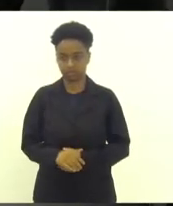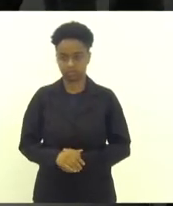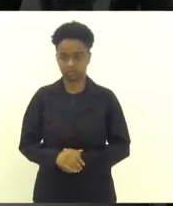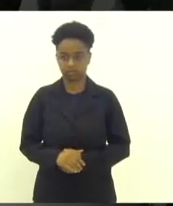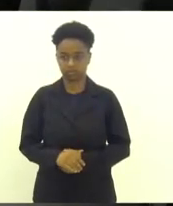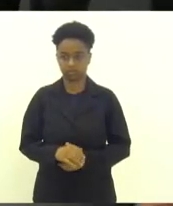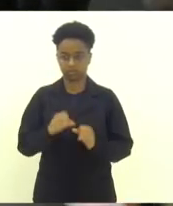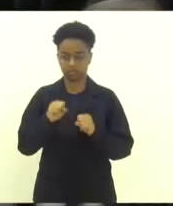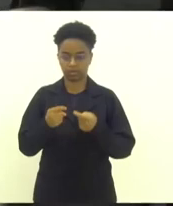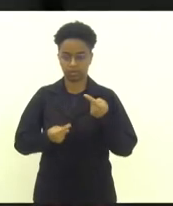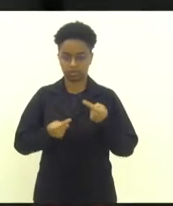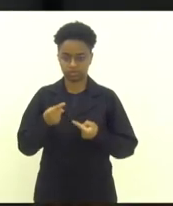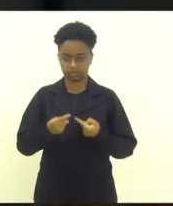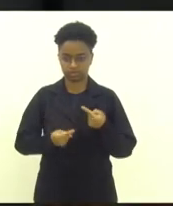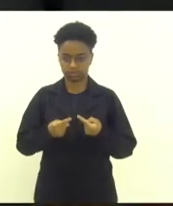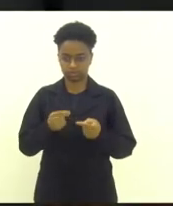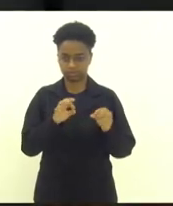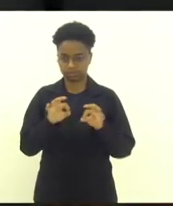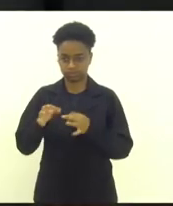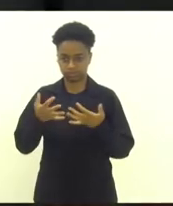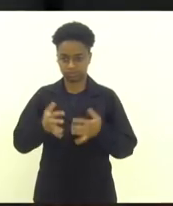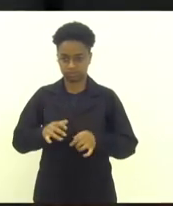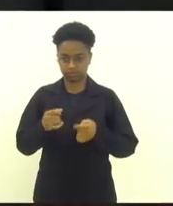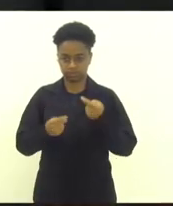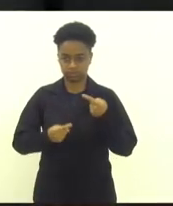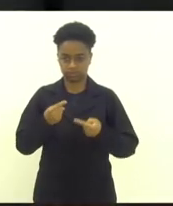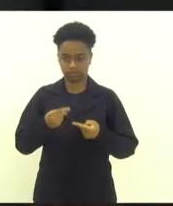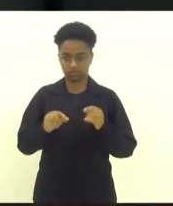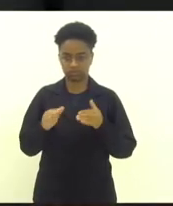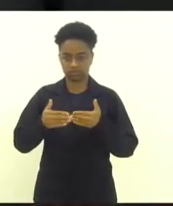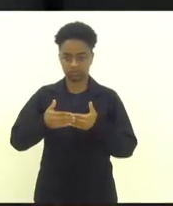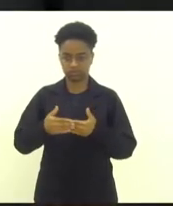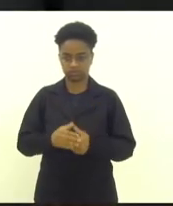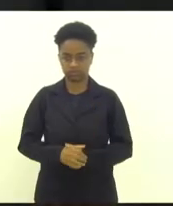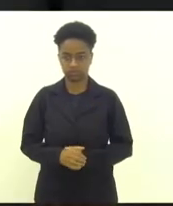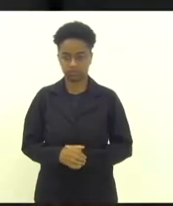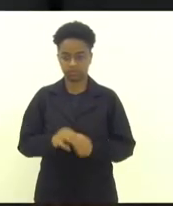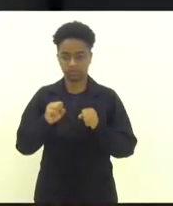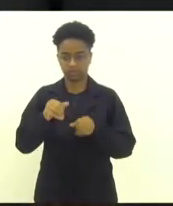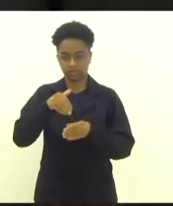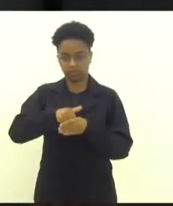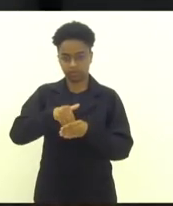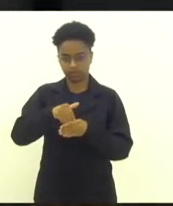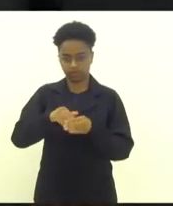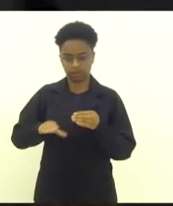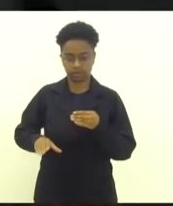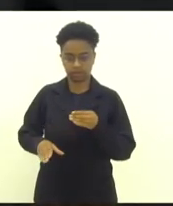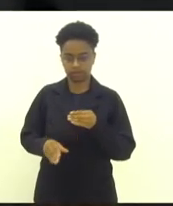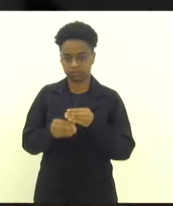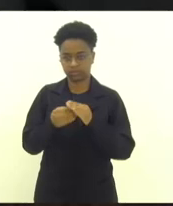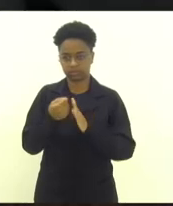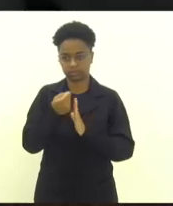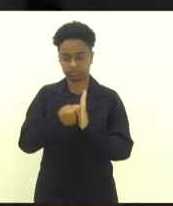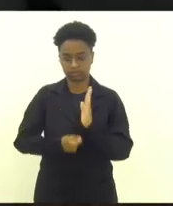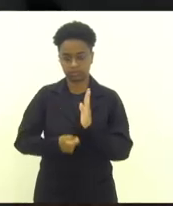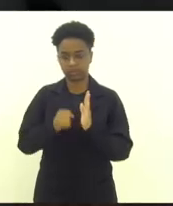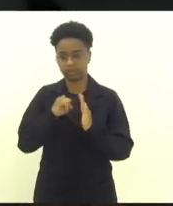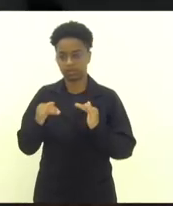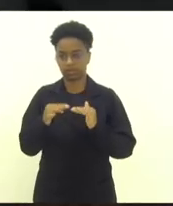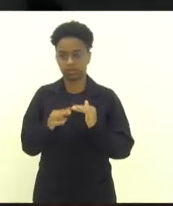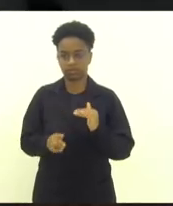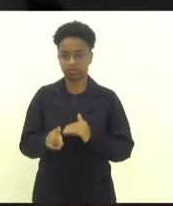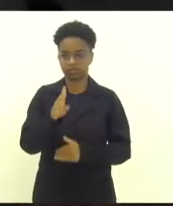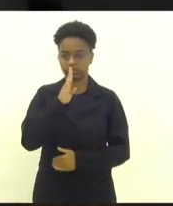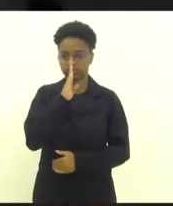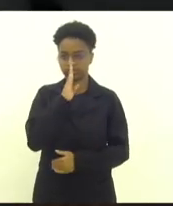em discussão não havendo Quem Queira discutir encerrado a discussão em votação emenda de redação senhores que a própria